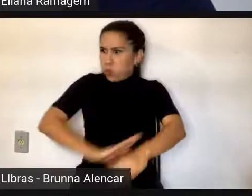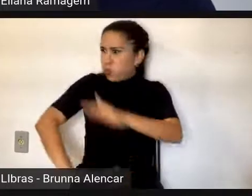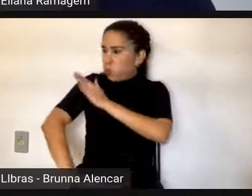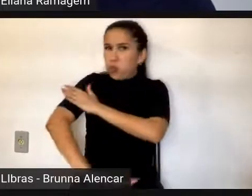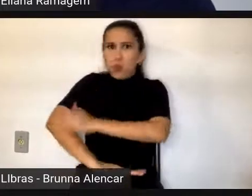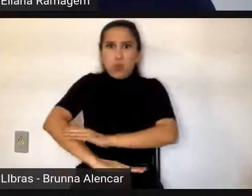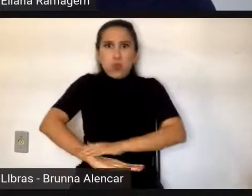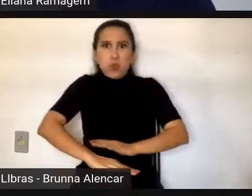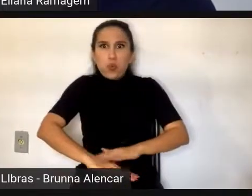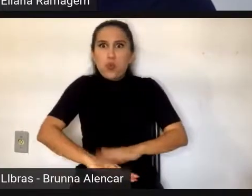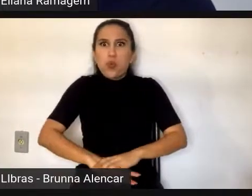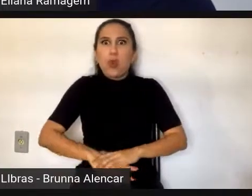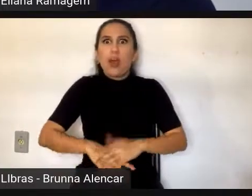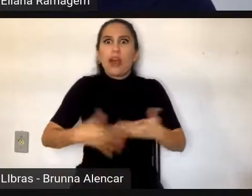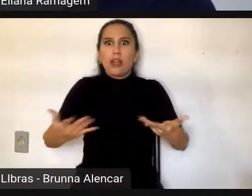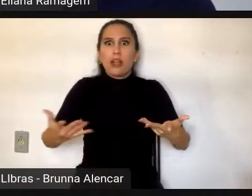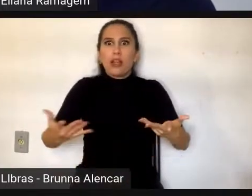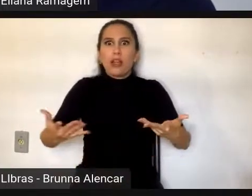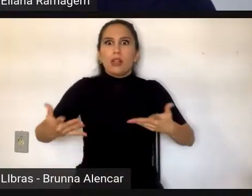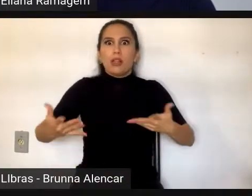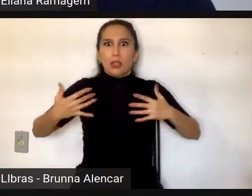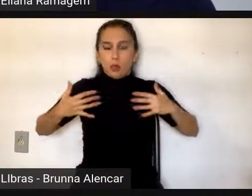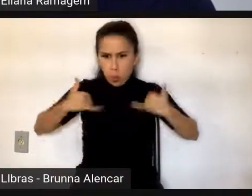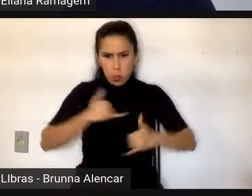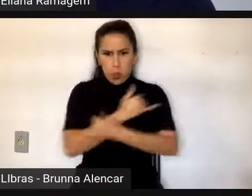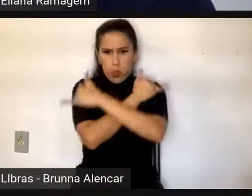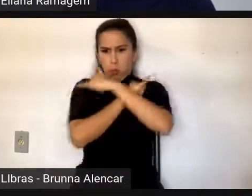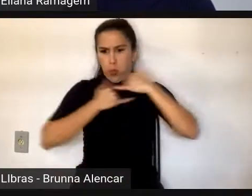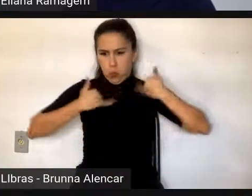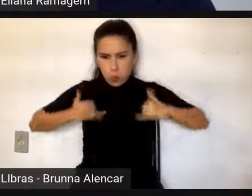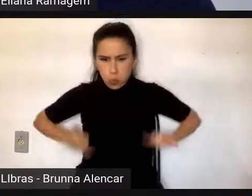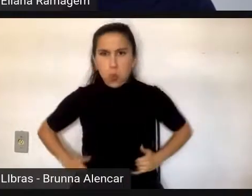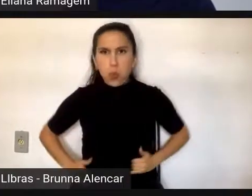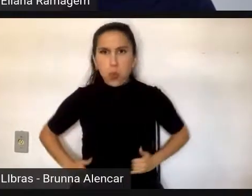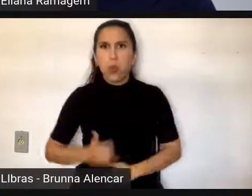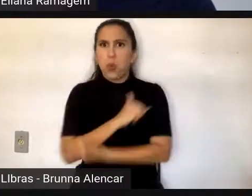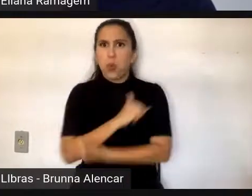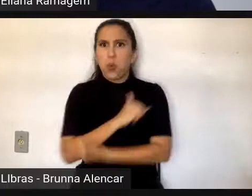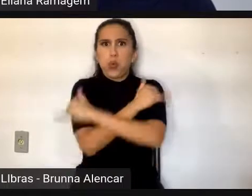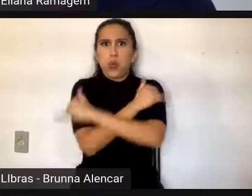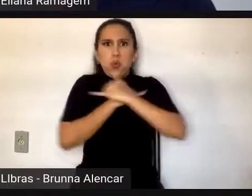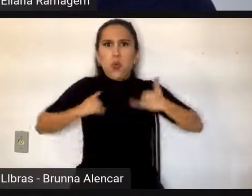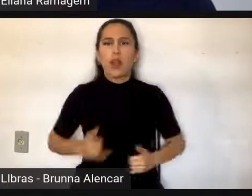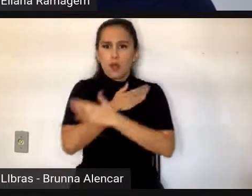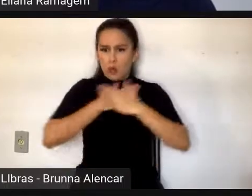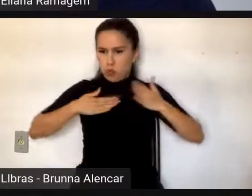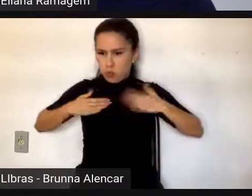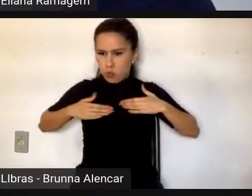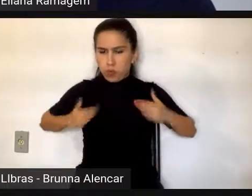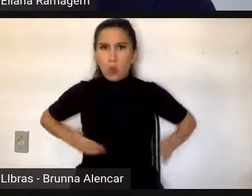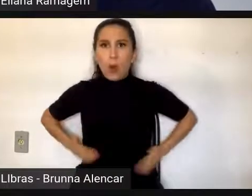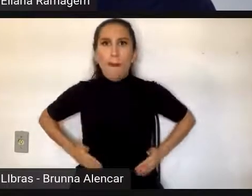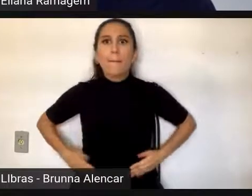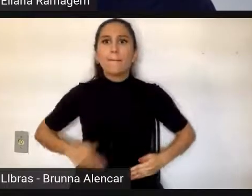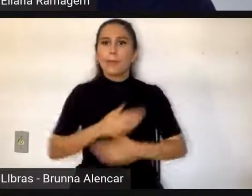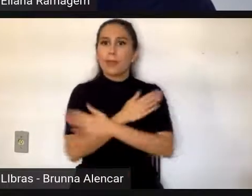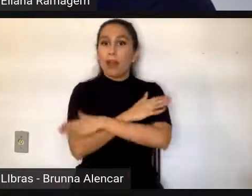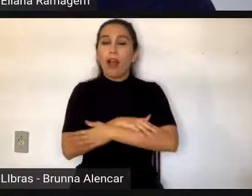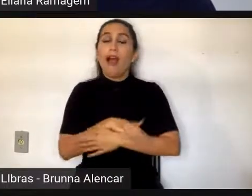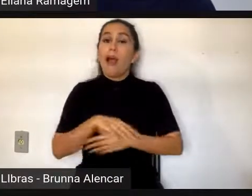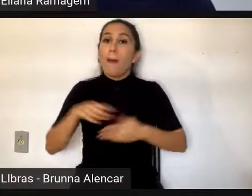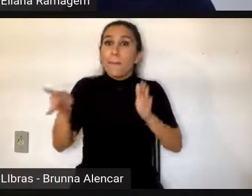exclusivamente econômica, visando poupar energia. Isso é um componente